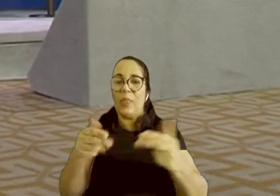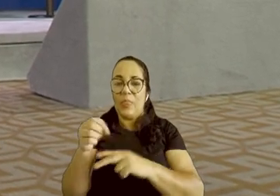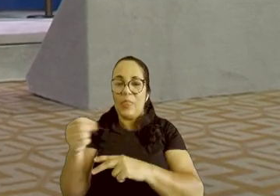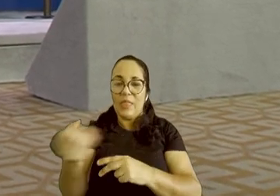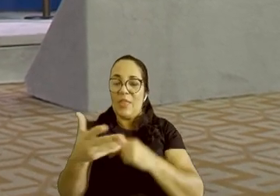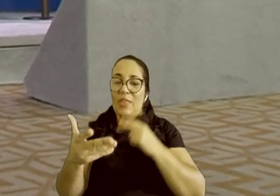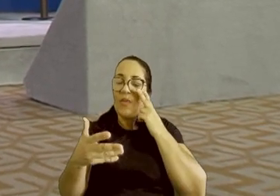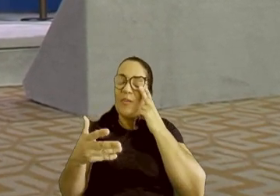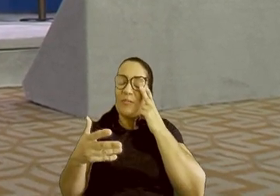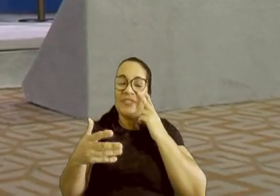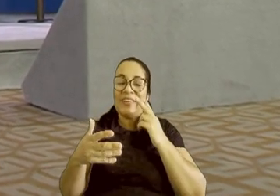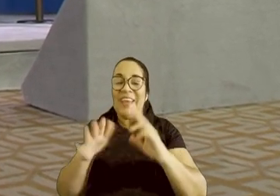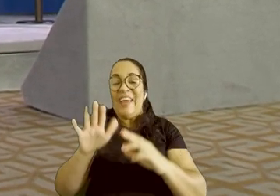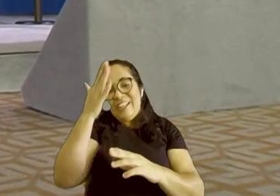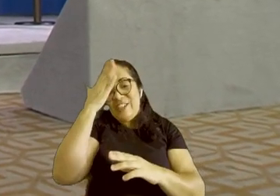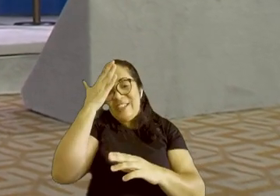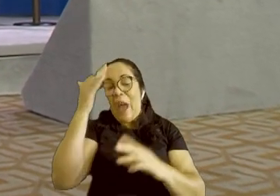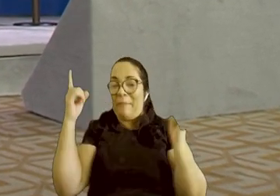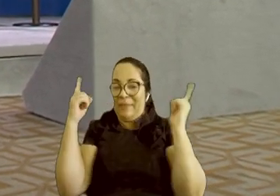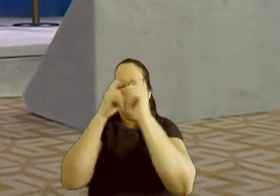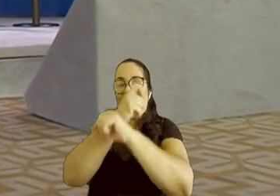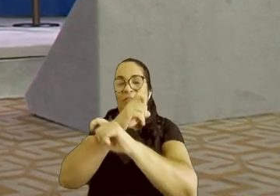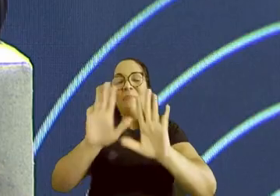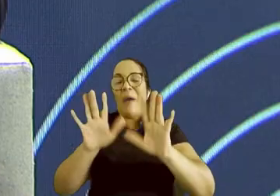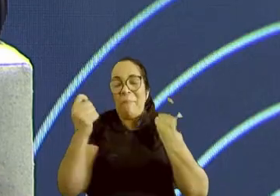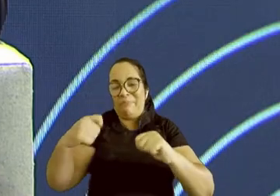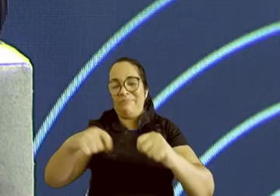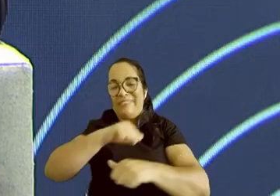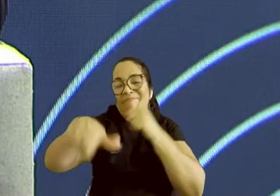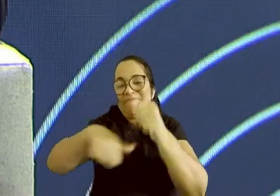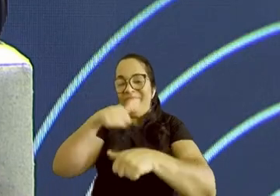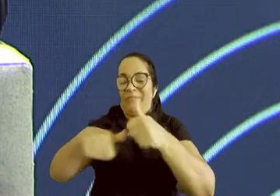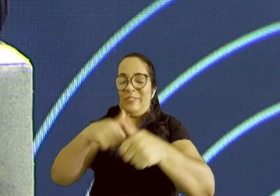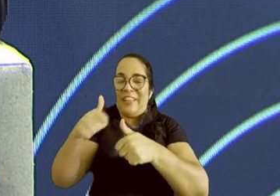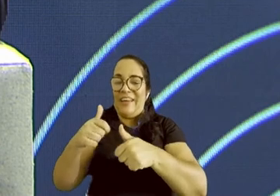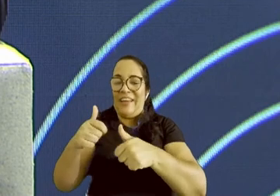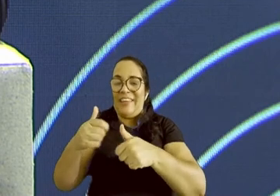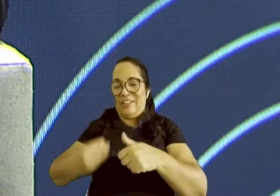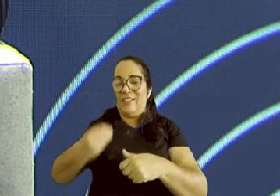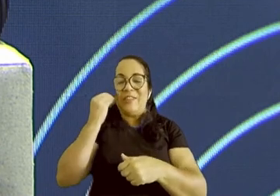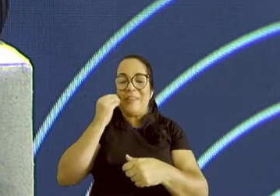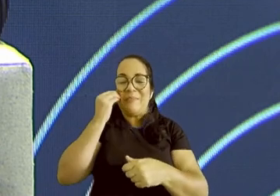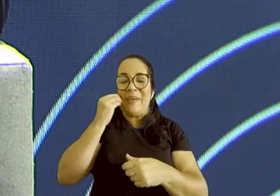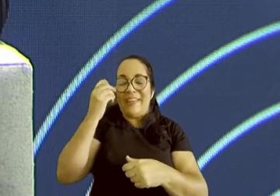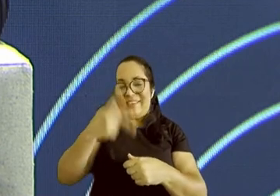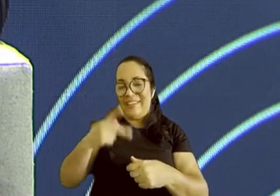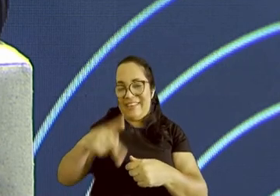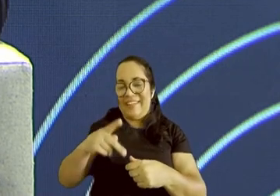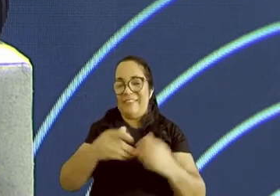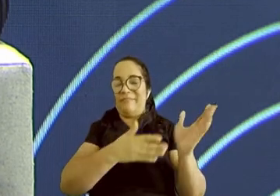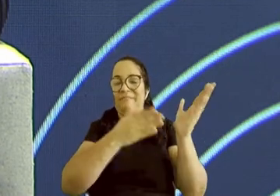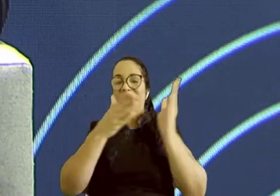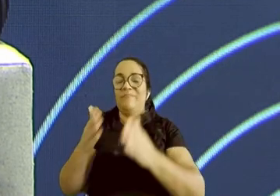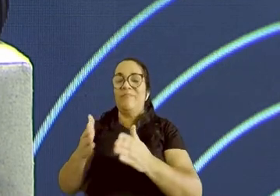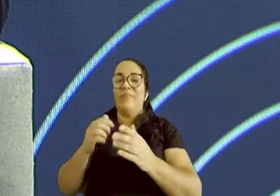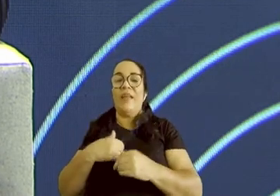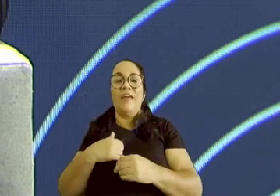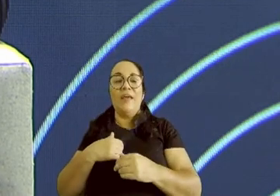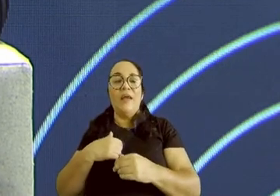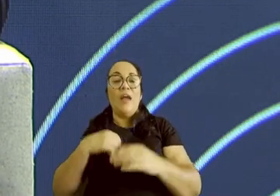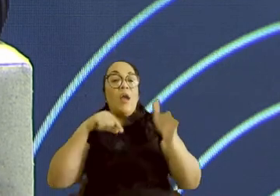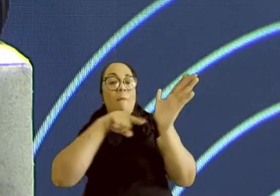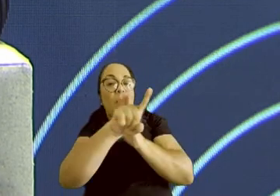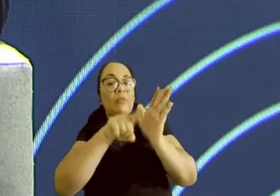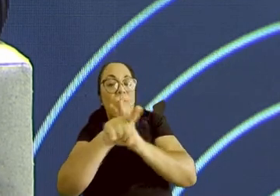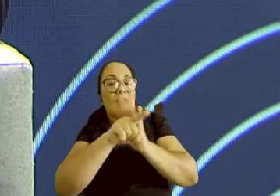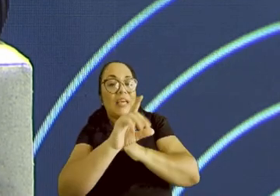tão fácil de mudar né Eu acho que a gente tem vivido justamente isso aqui e aí pessoal eu queria um conselho de vocês né cada um de vocês